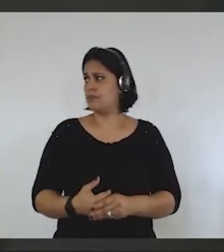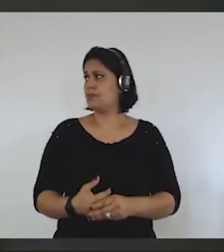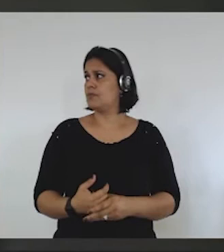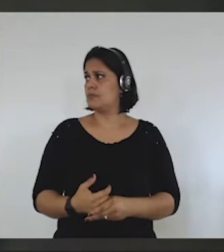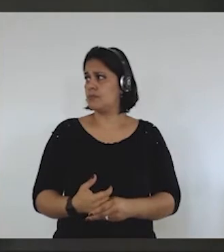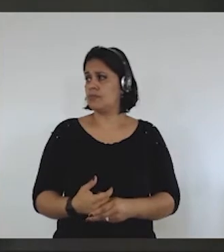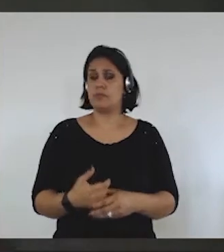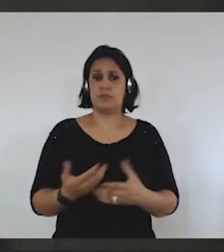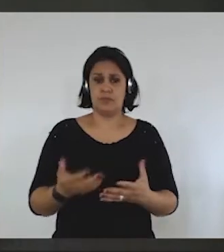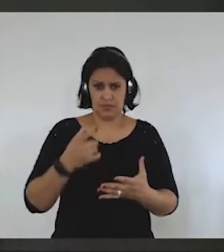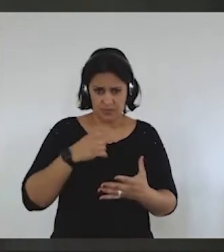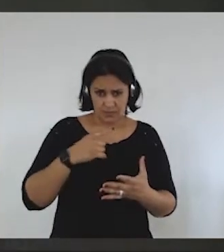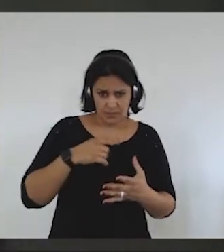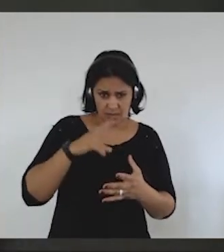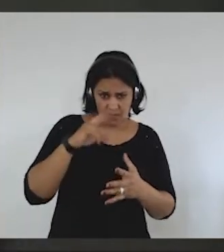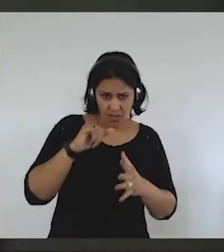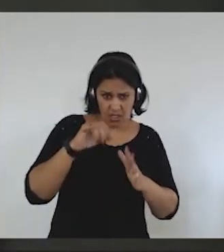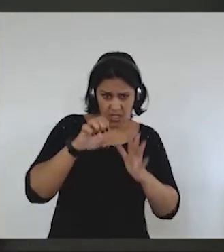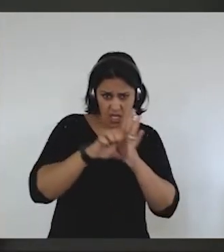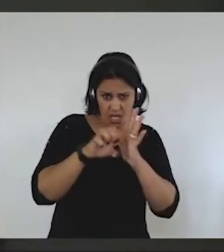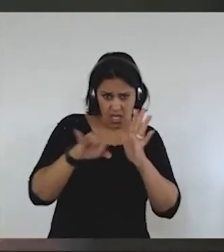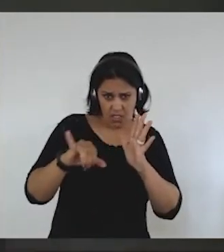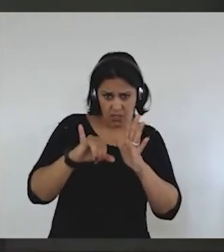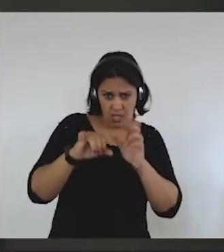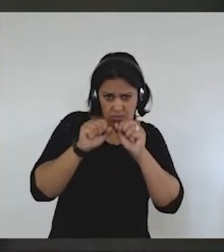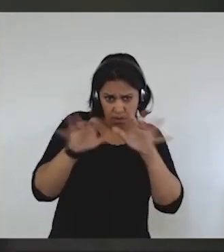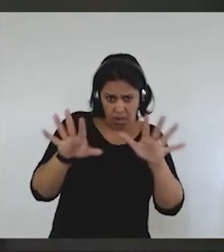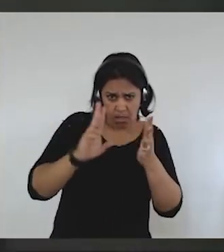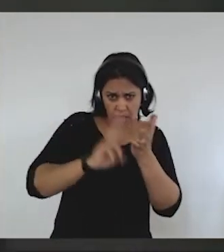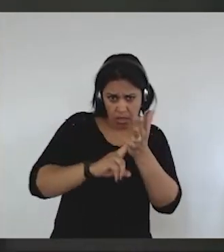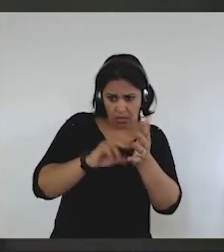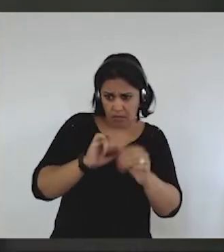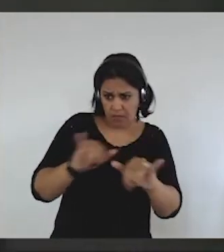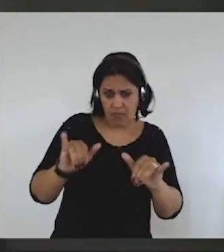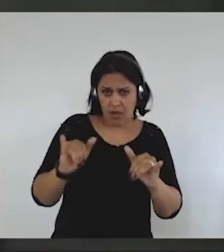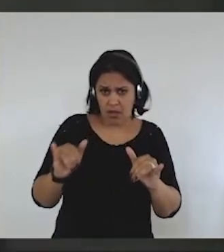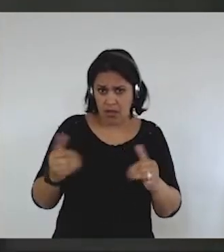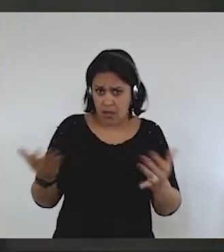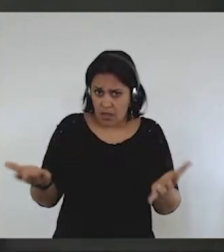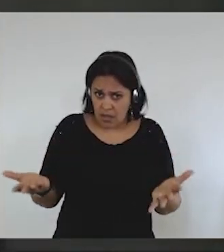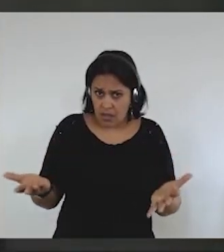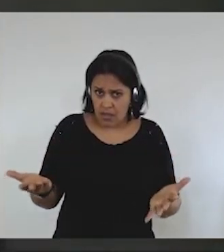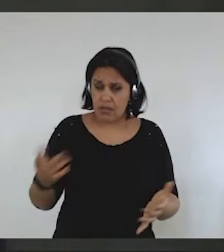avisos por edital, enfim, esse é um problema posto.